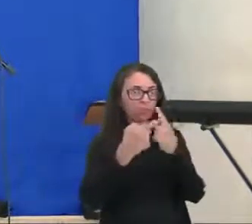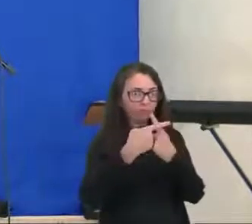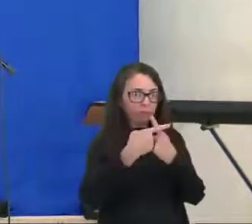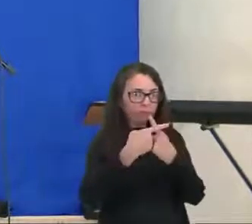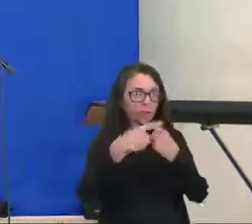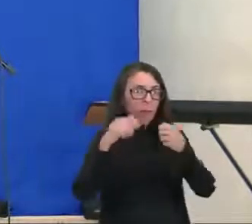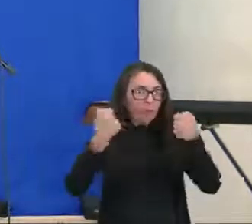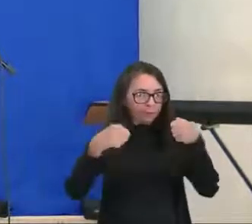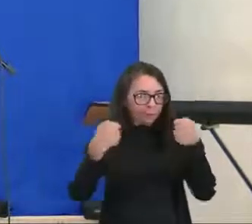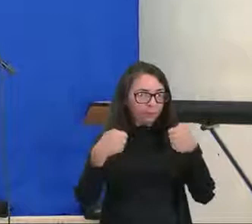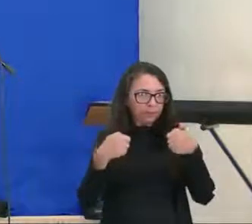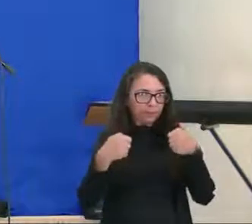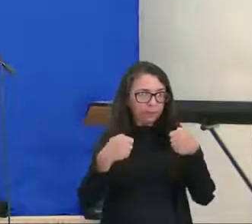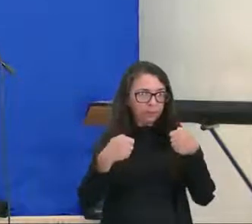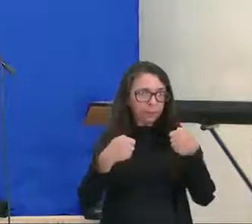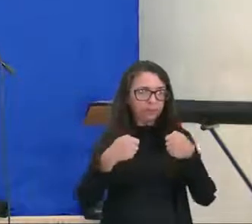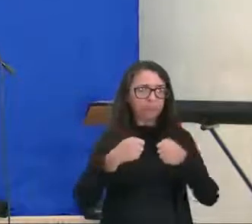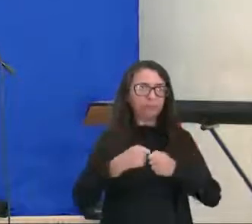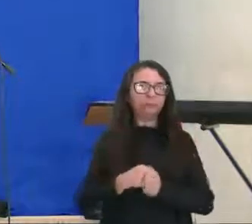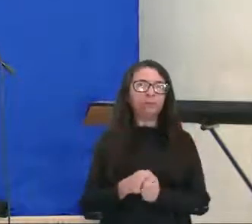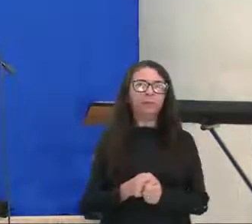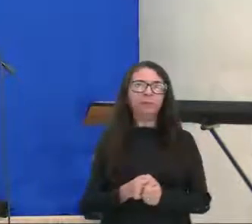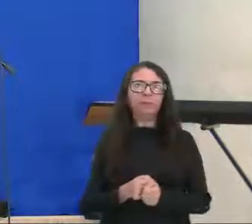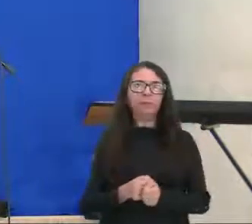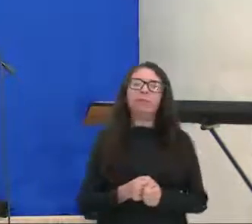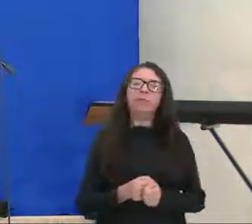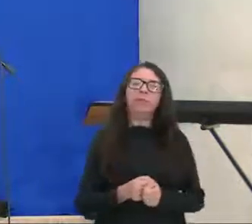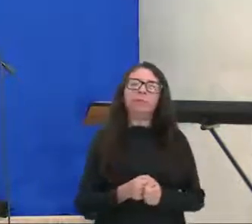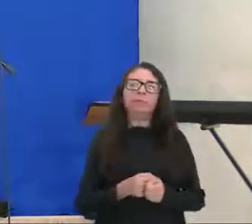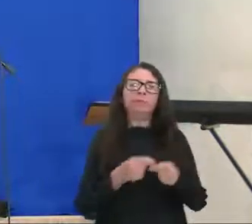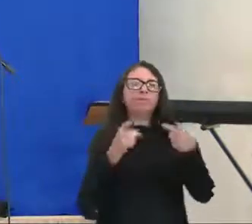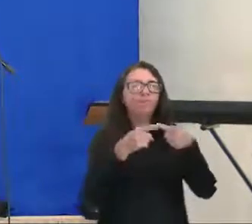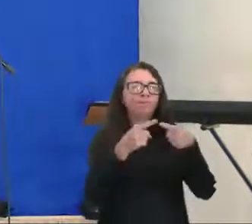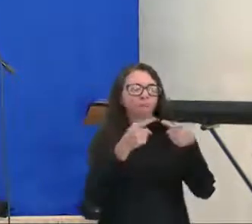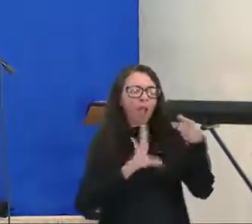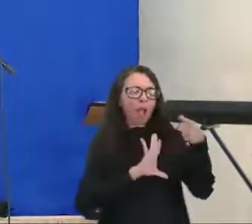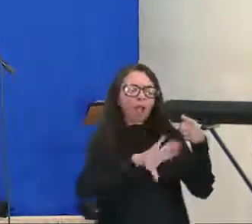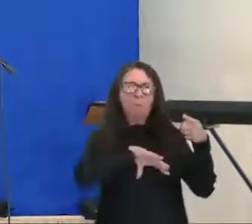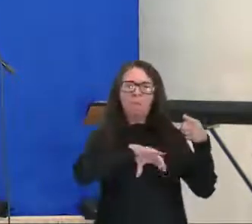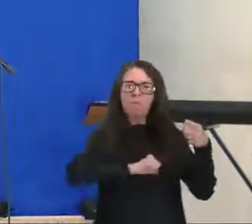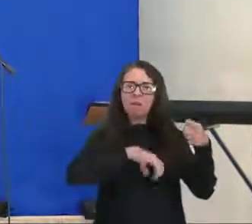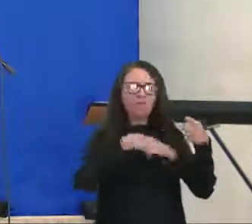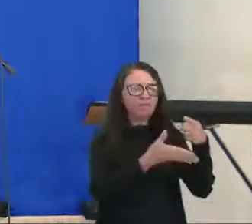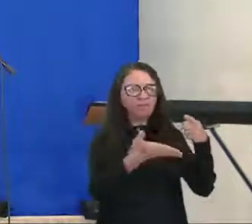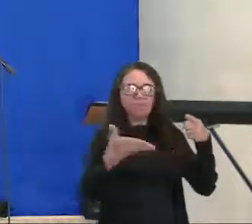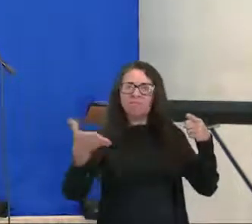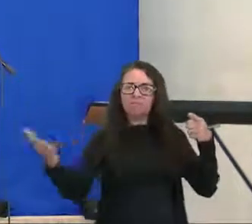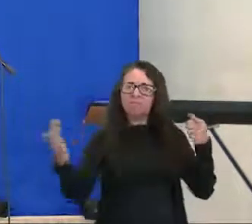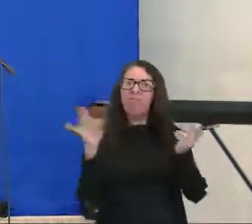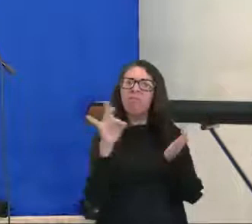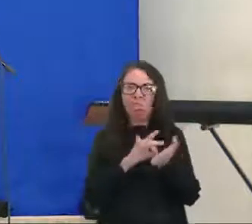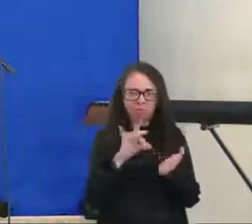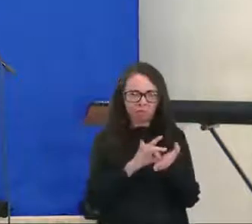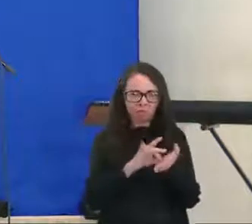né, e características. Amar as pessoas